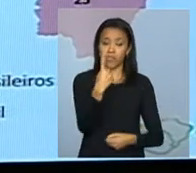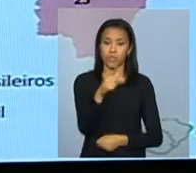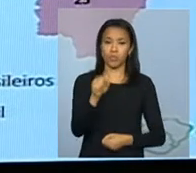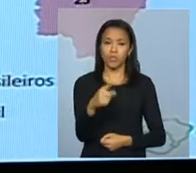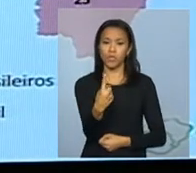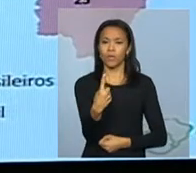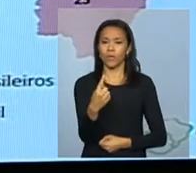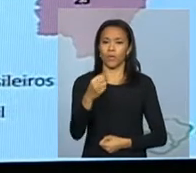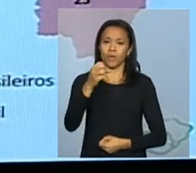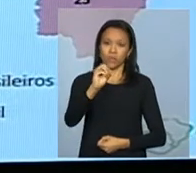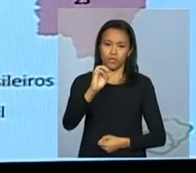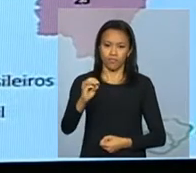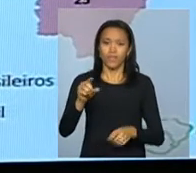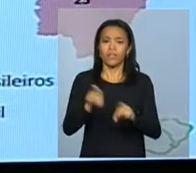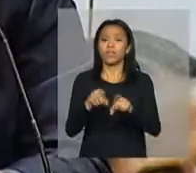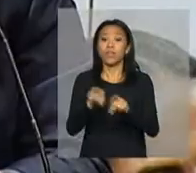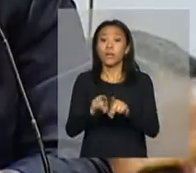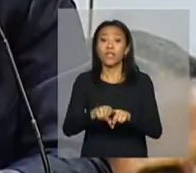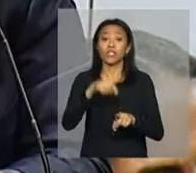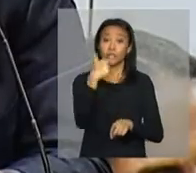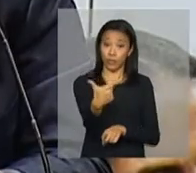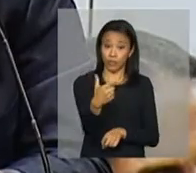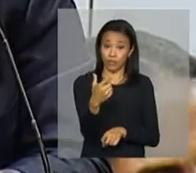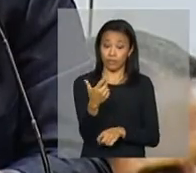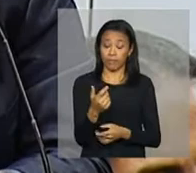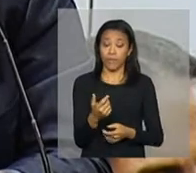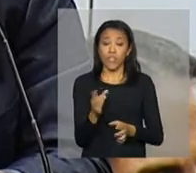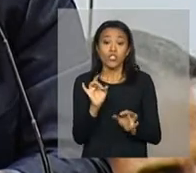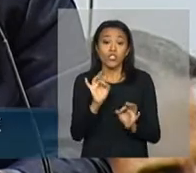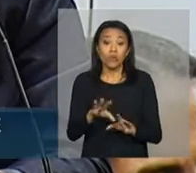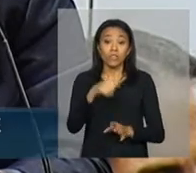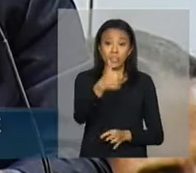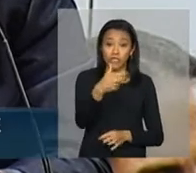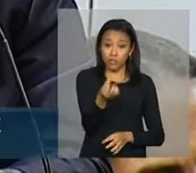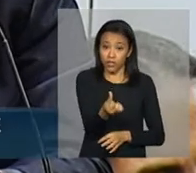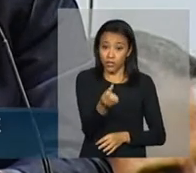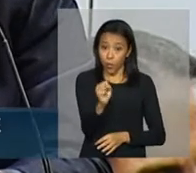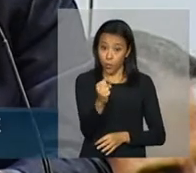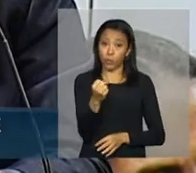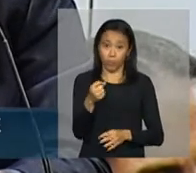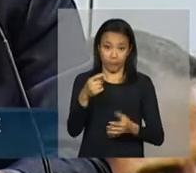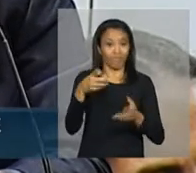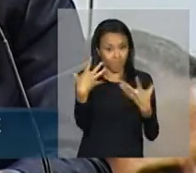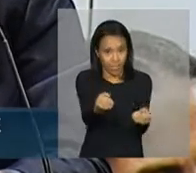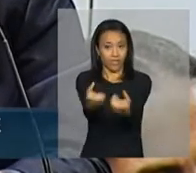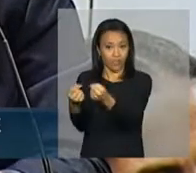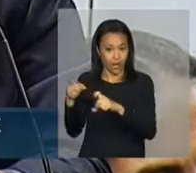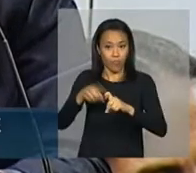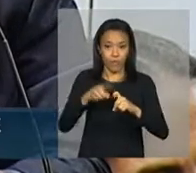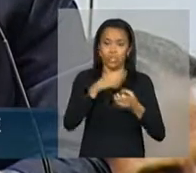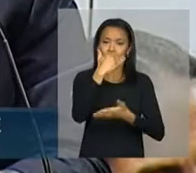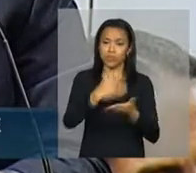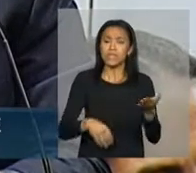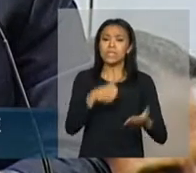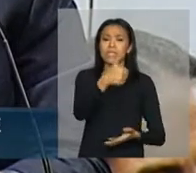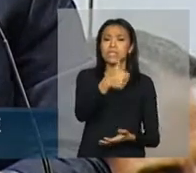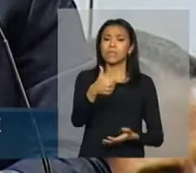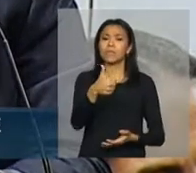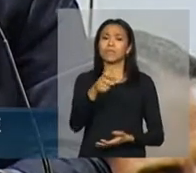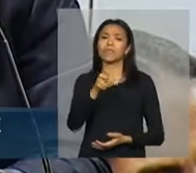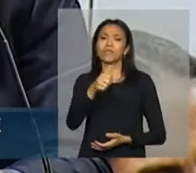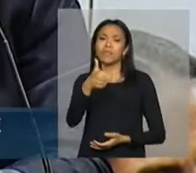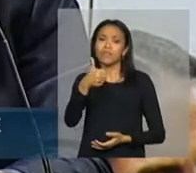por cento treze por cento dos Municípios atendidos e 2 de 6 158 metros homologaram a participação no programa 115